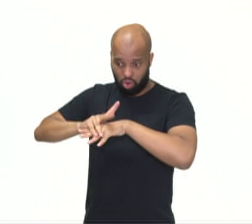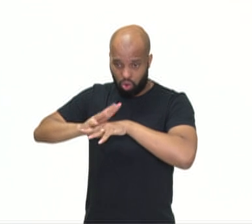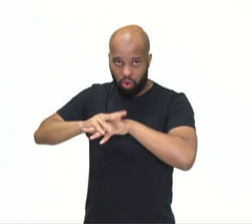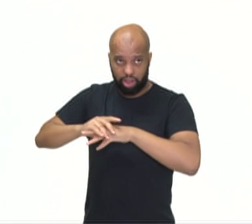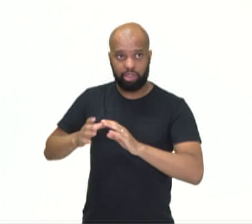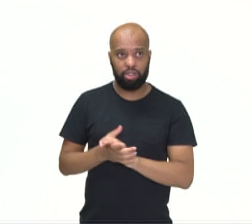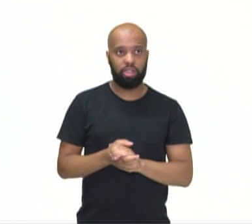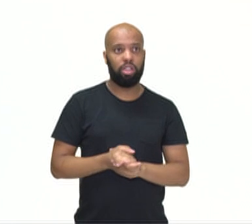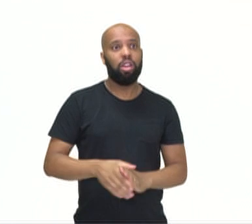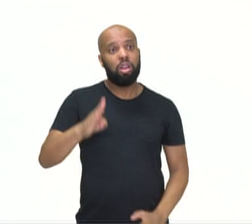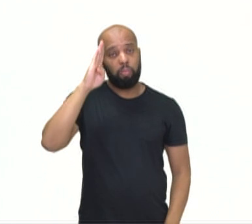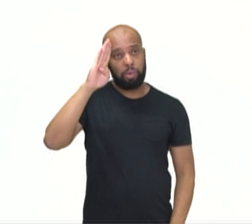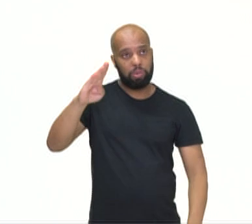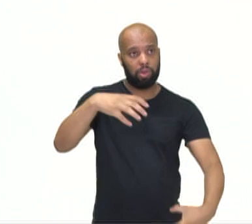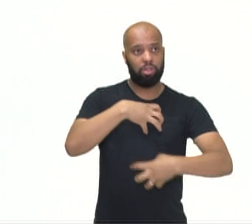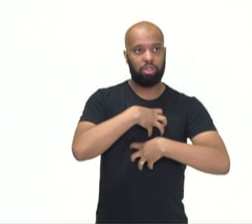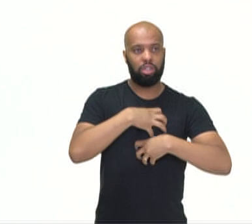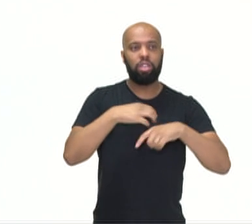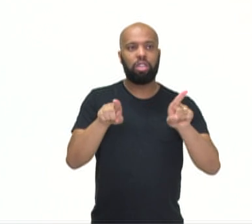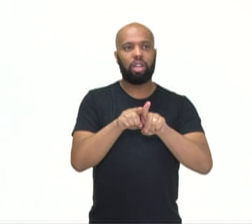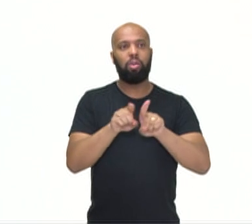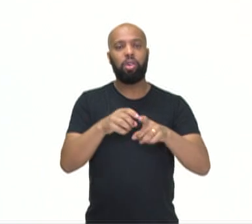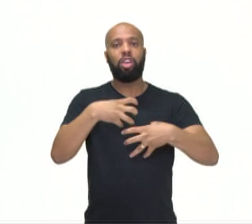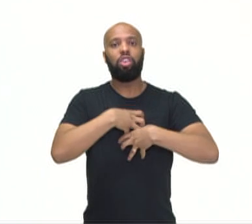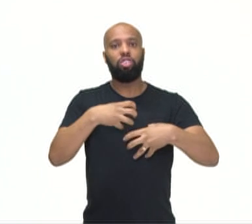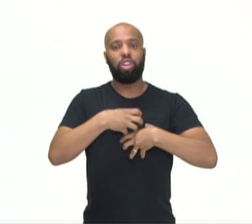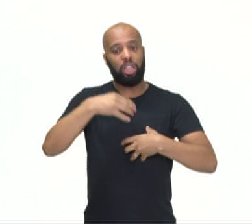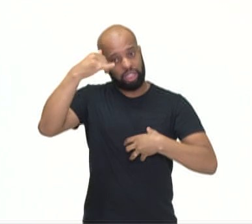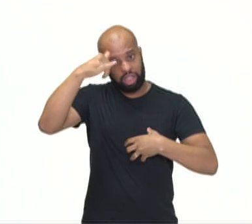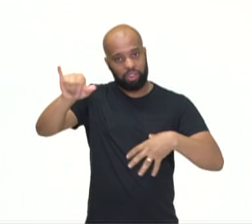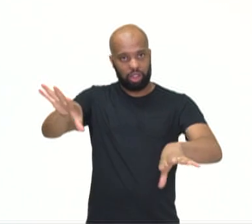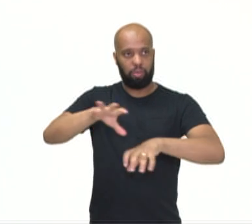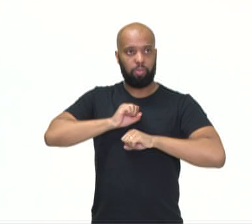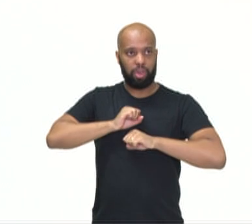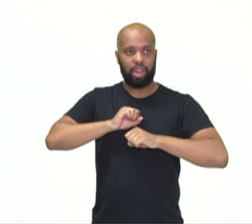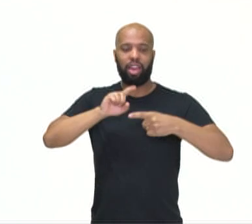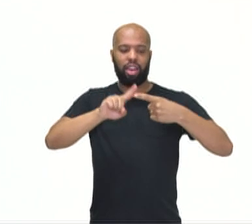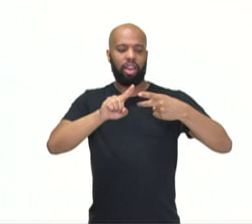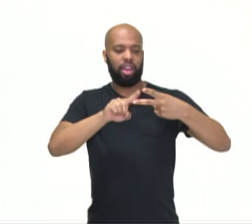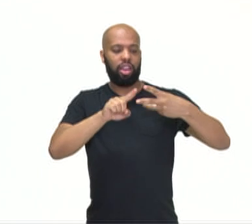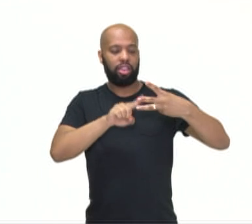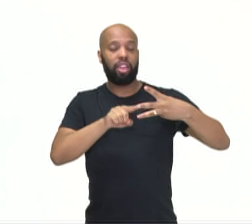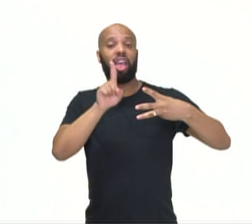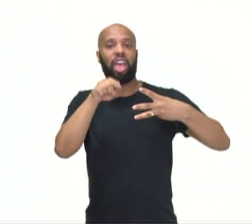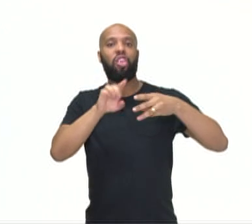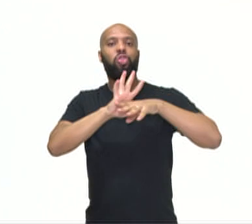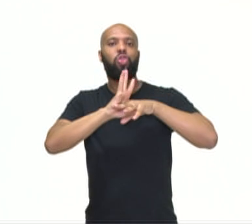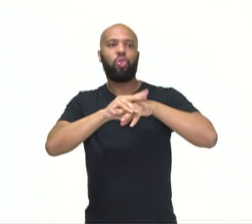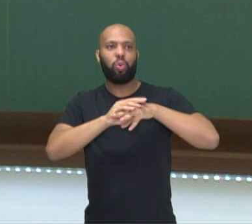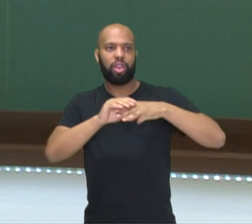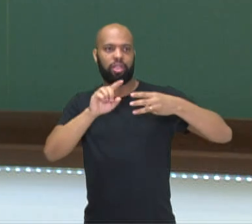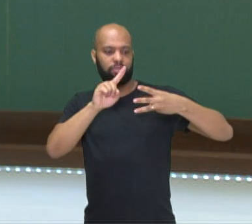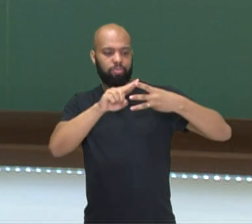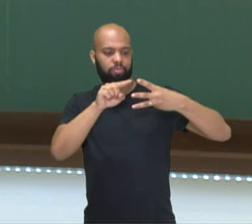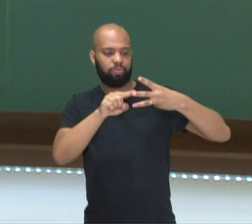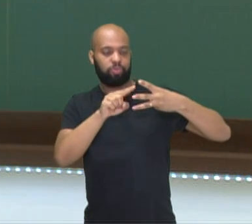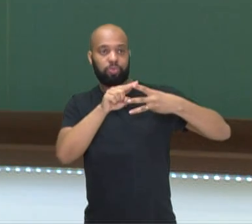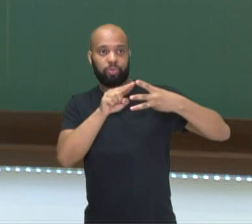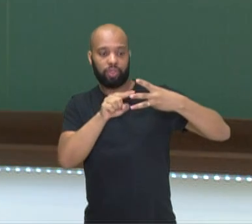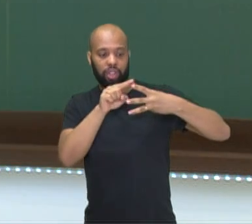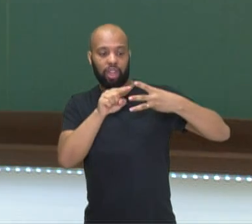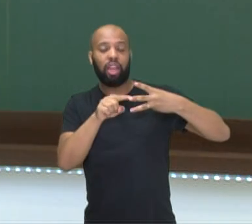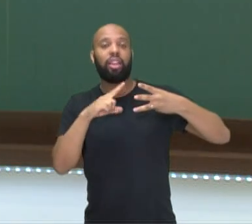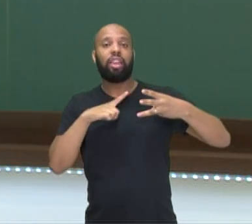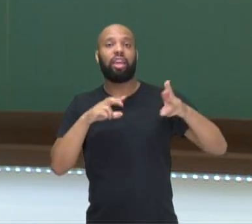protozoários. Principais sintomas e meios de transmissão de 3 doenças: malária e leishmaniose, que estão associadas